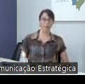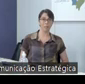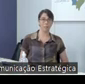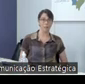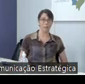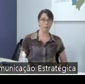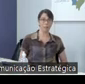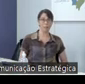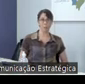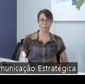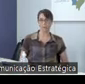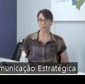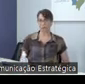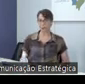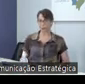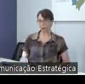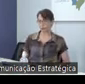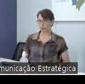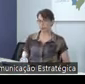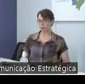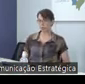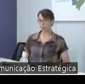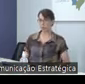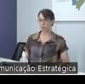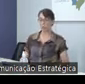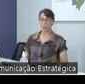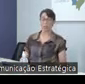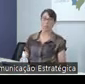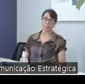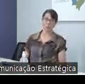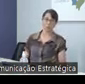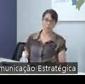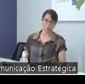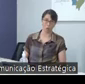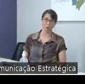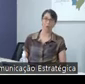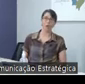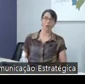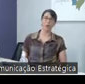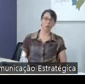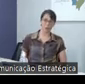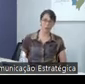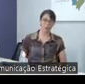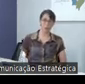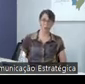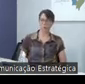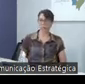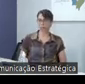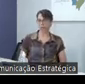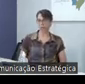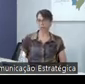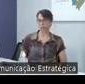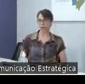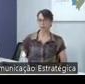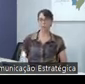esses três e-mails são as pessoas da equipe de monitoramento Clínico que mexe diretamente como se com na coordenação do